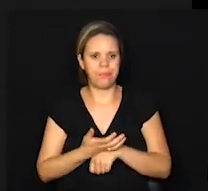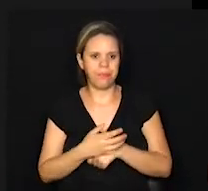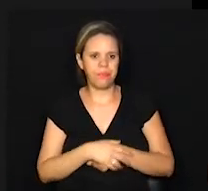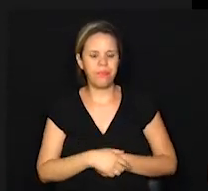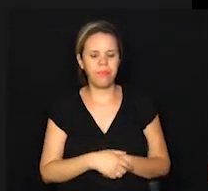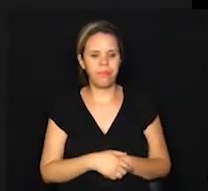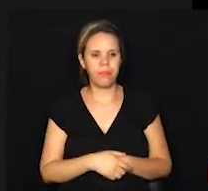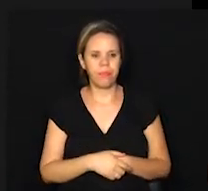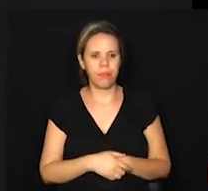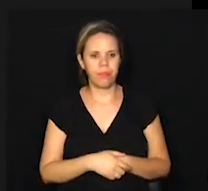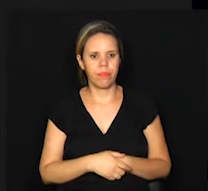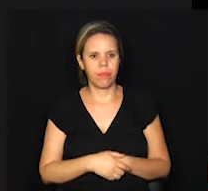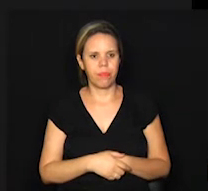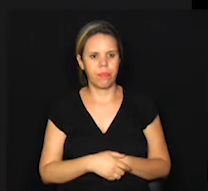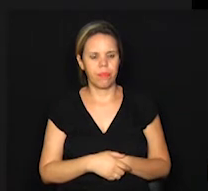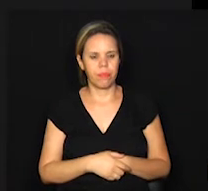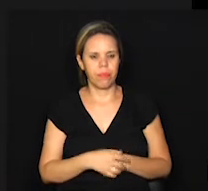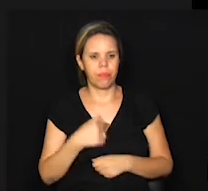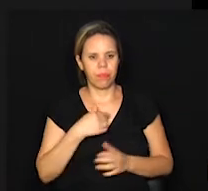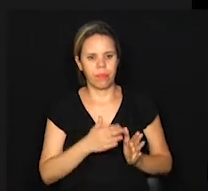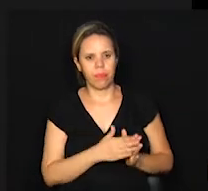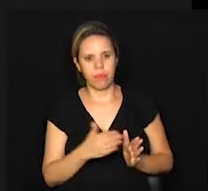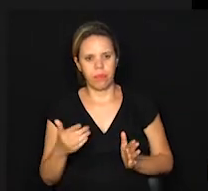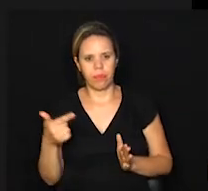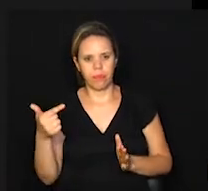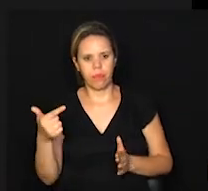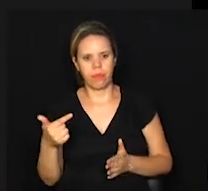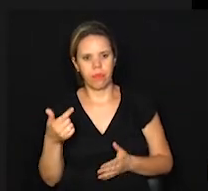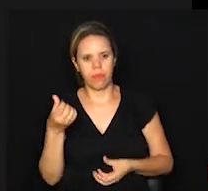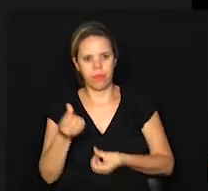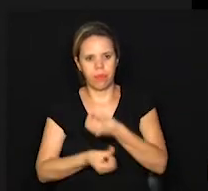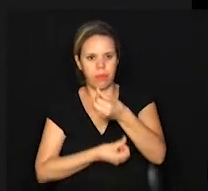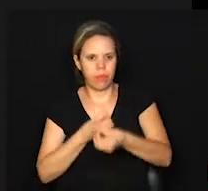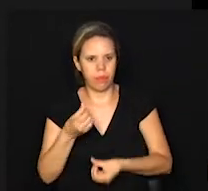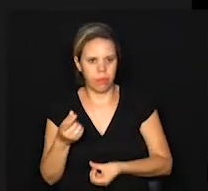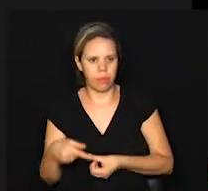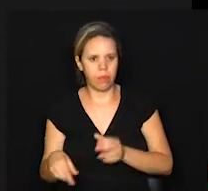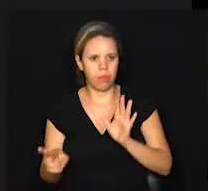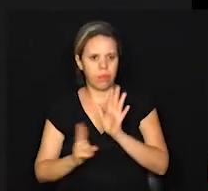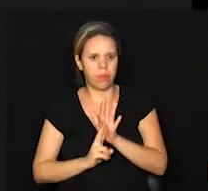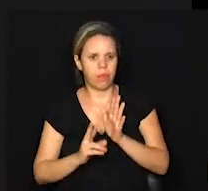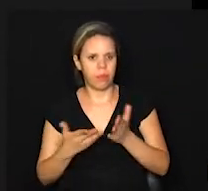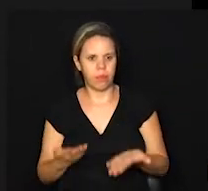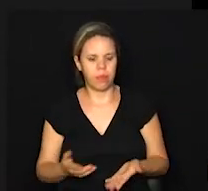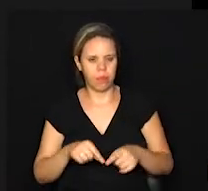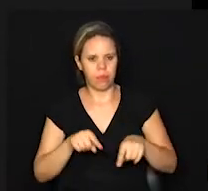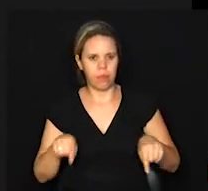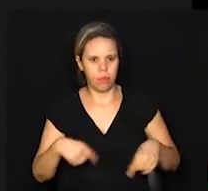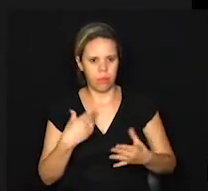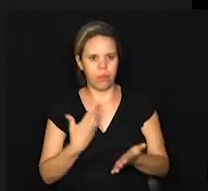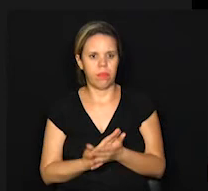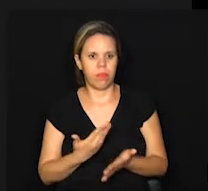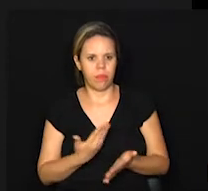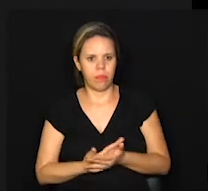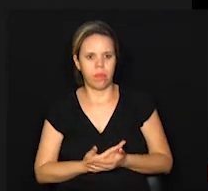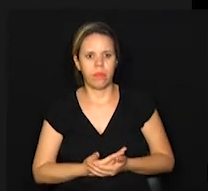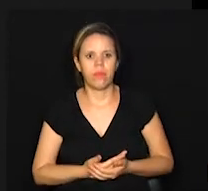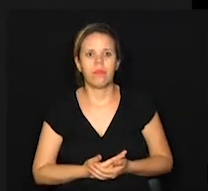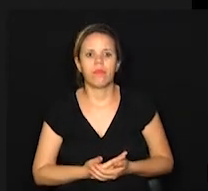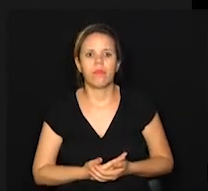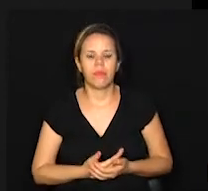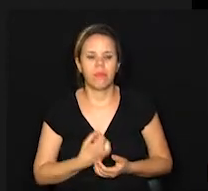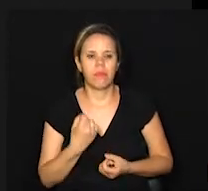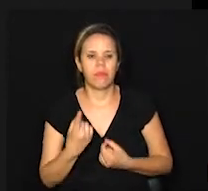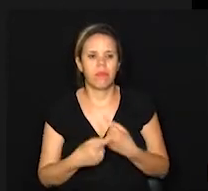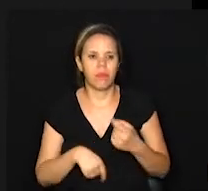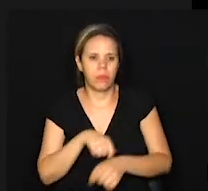E eu, durante o segundo semestre, eu fui representante de classe e uma das